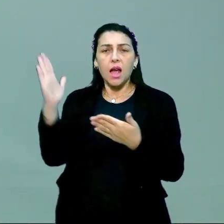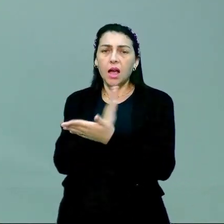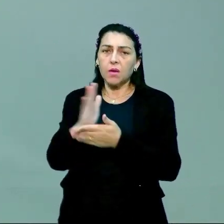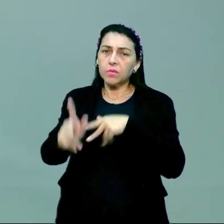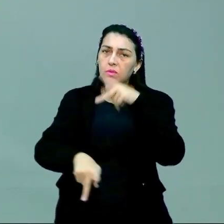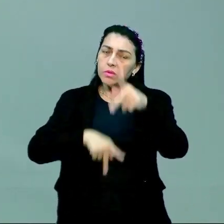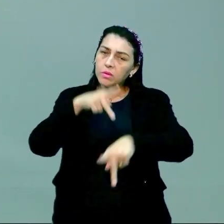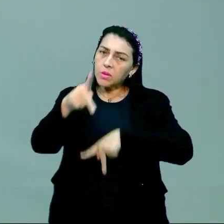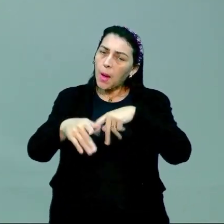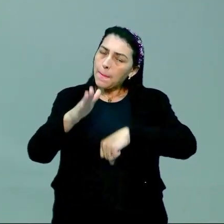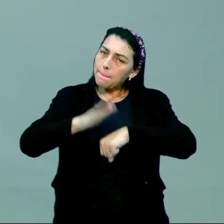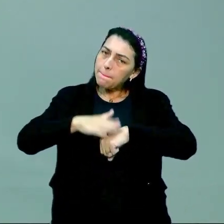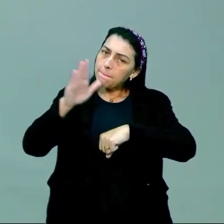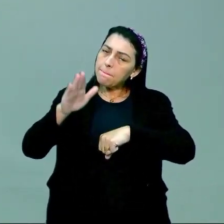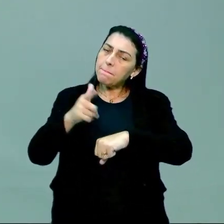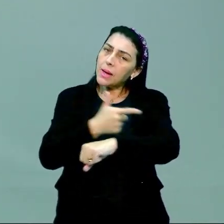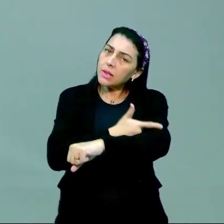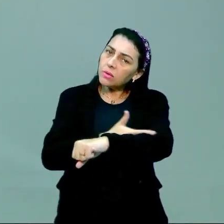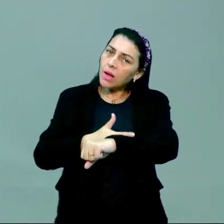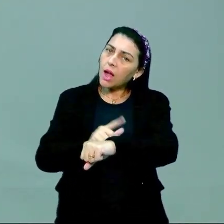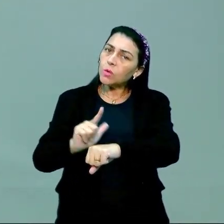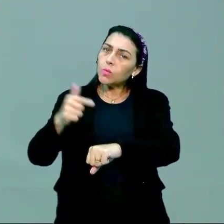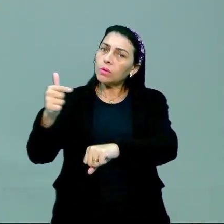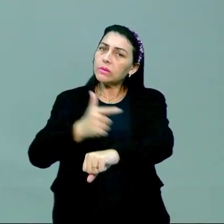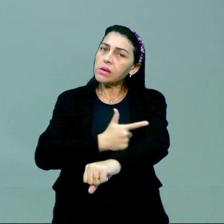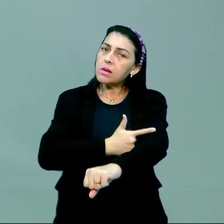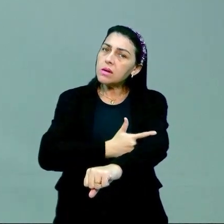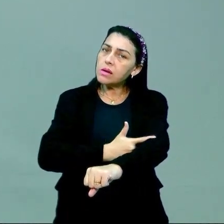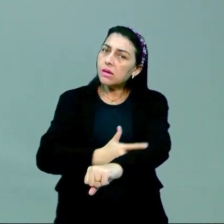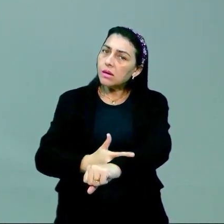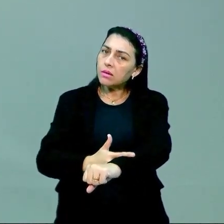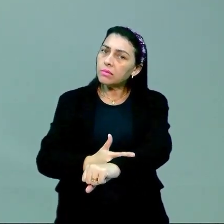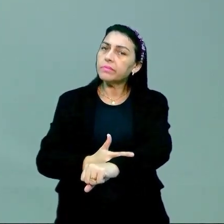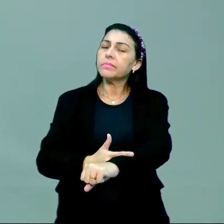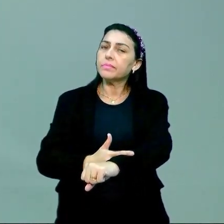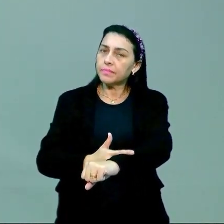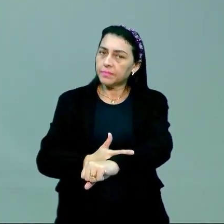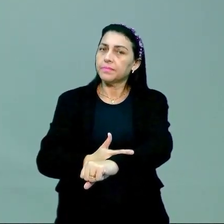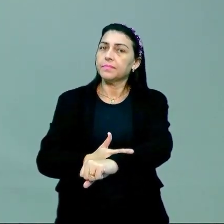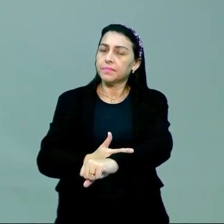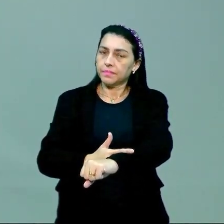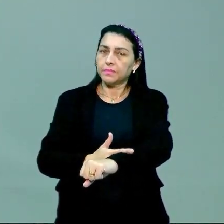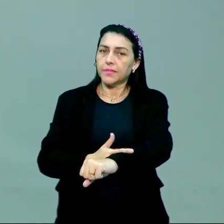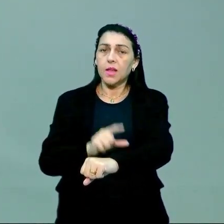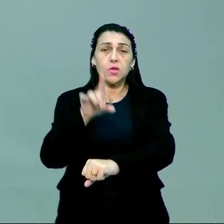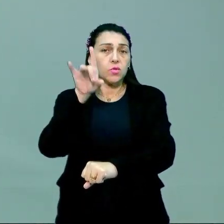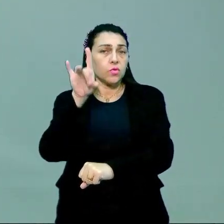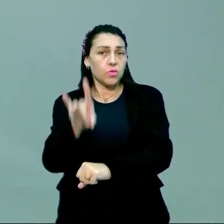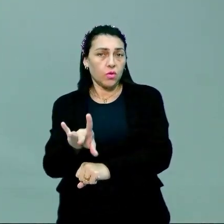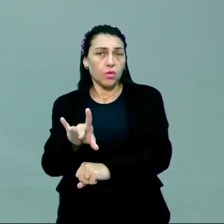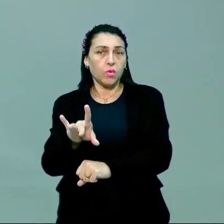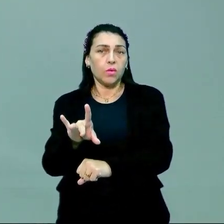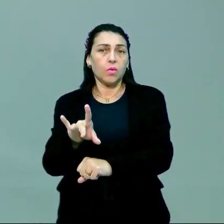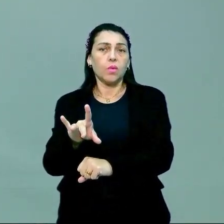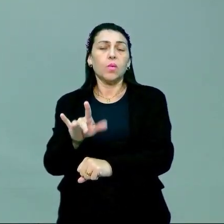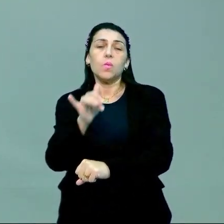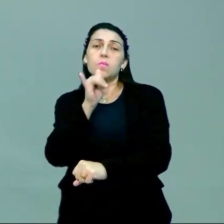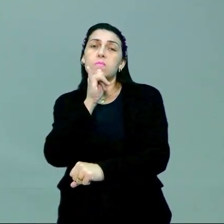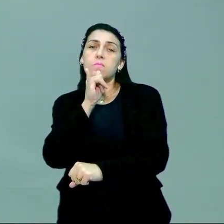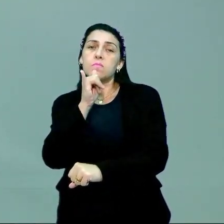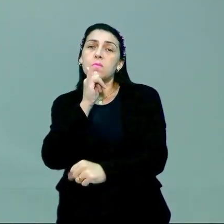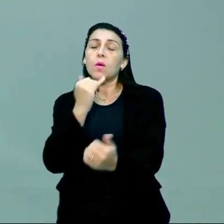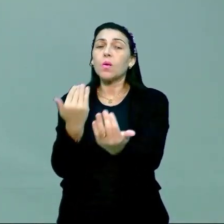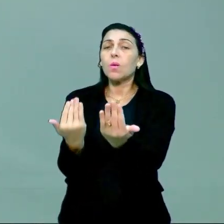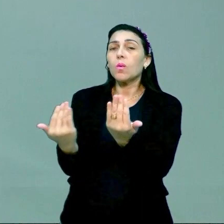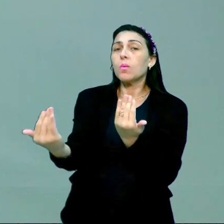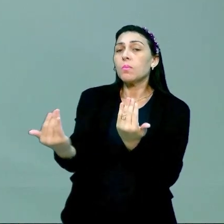povos mais civilizados e outros menos civilizados é apenas uma...